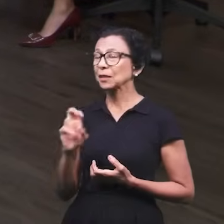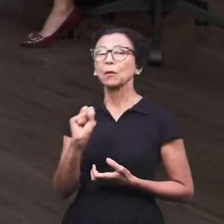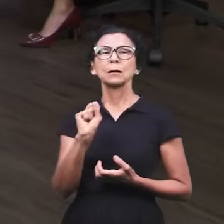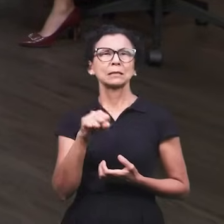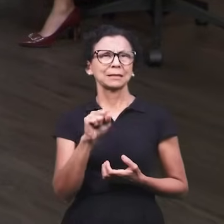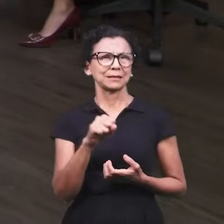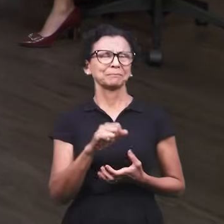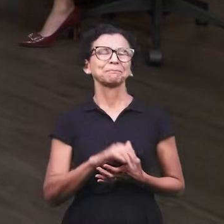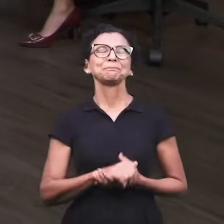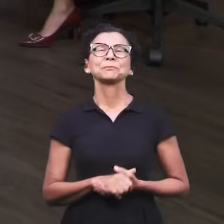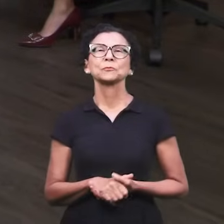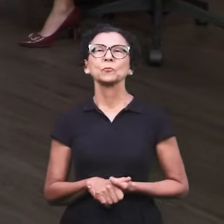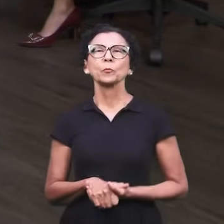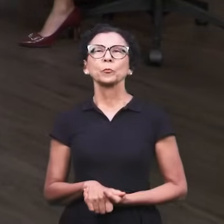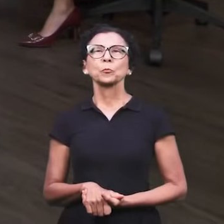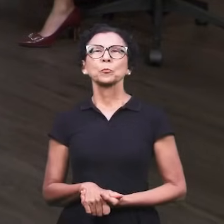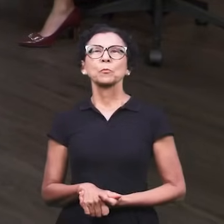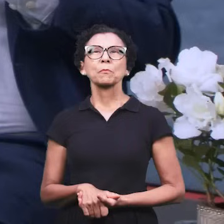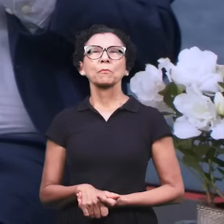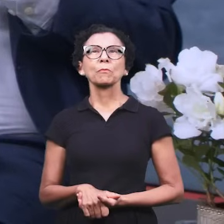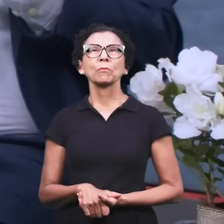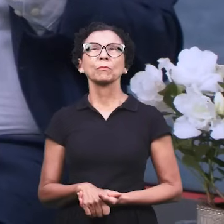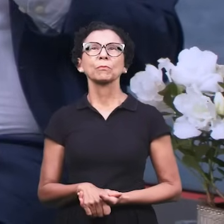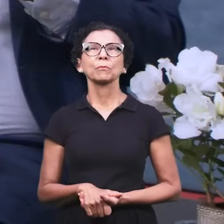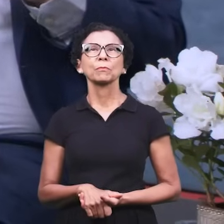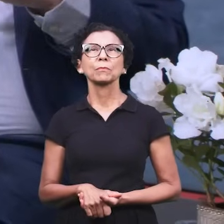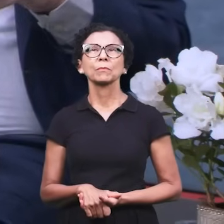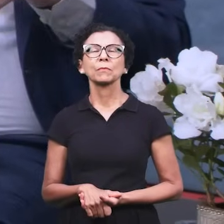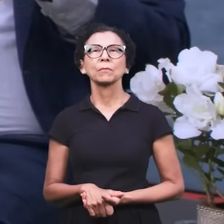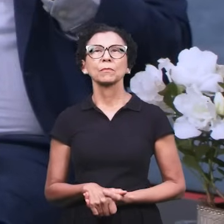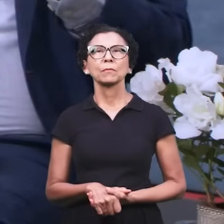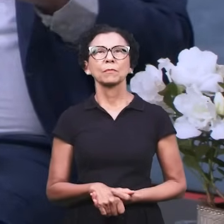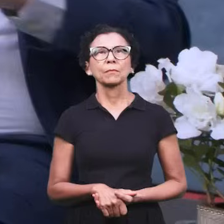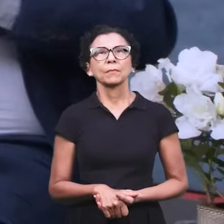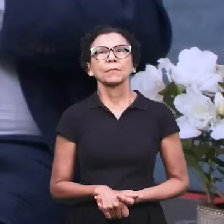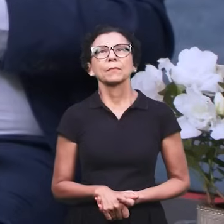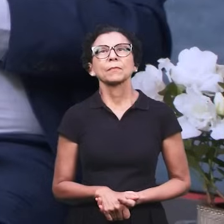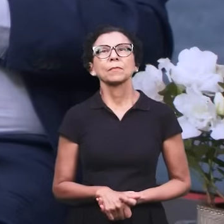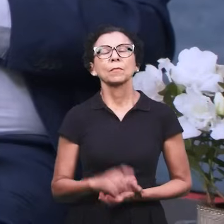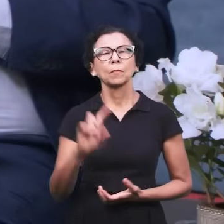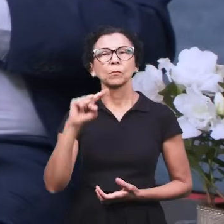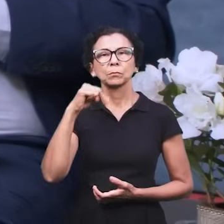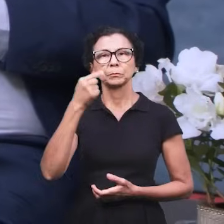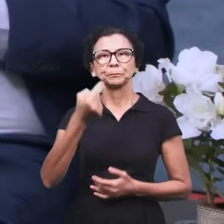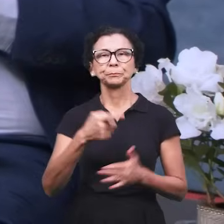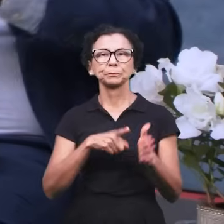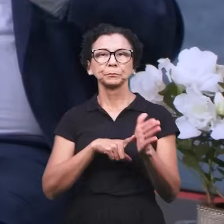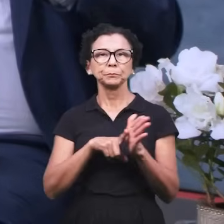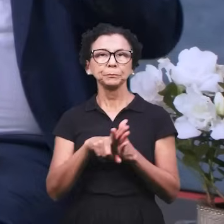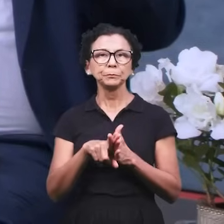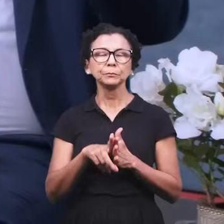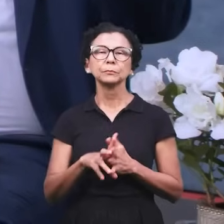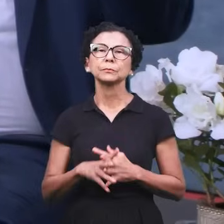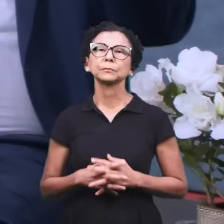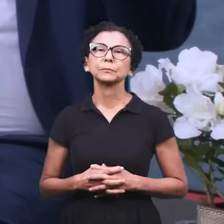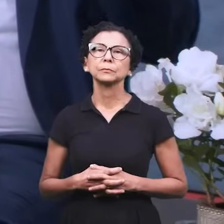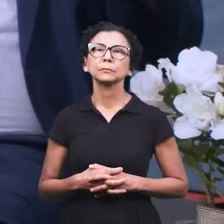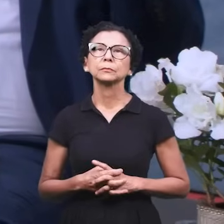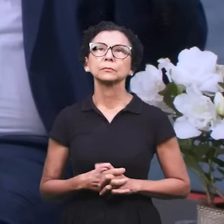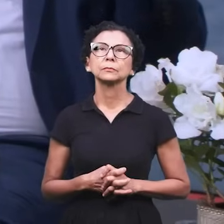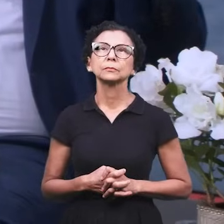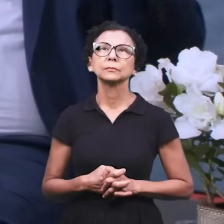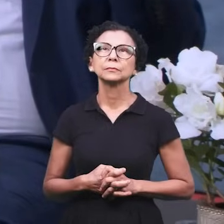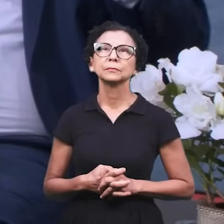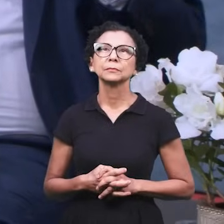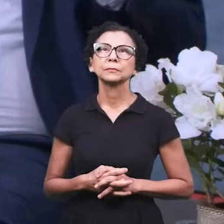Deus. Nós vamos agora retomar uma pergunta, ou vamos a uma próxima pergunta